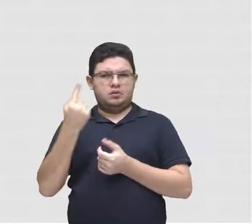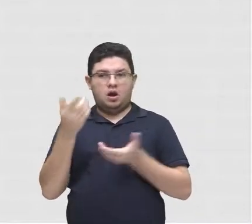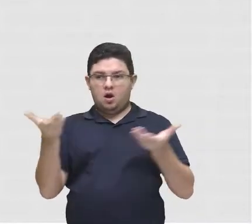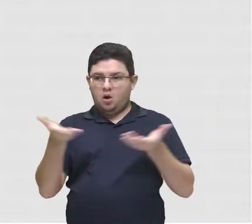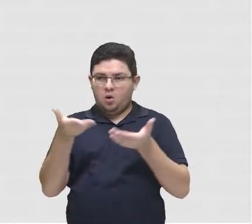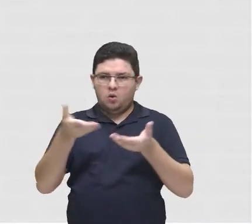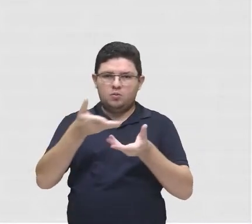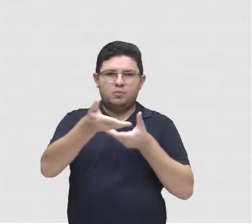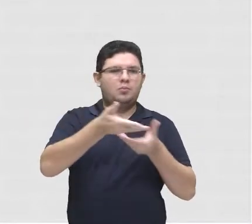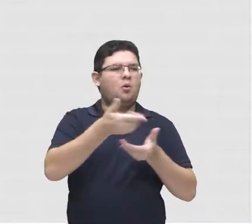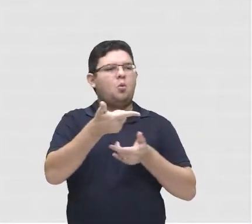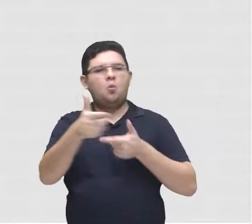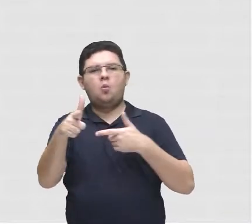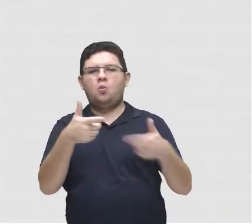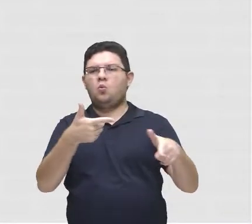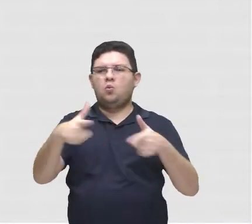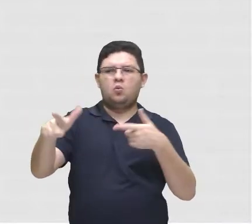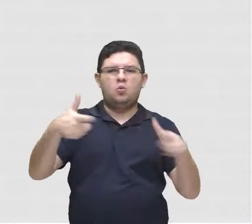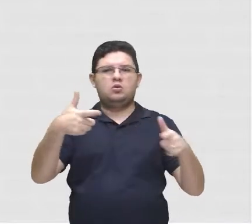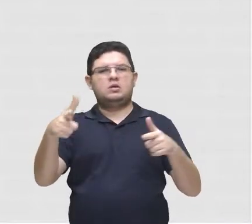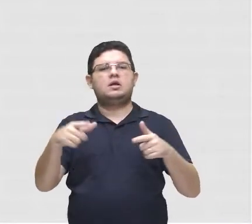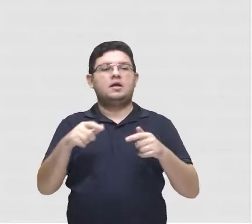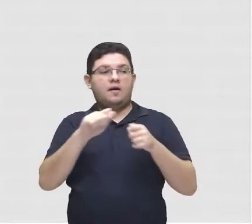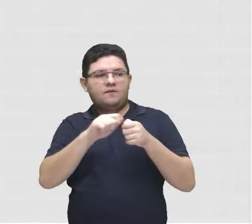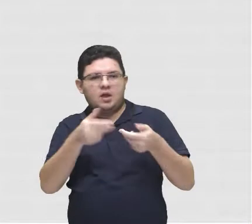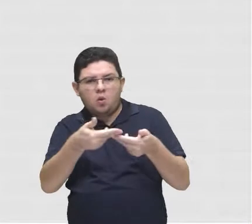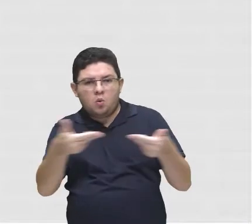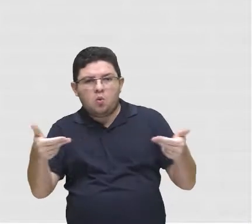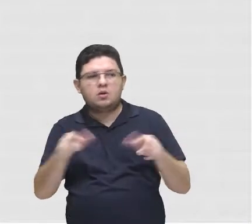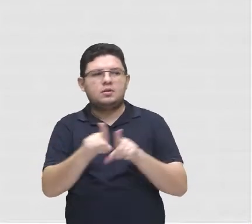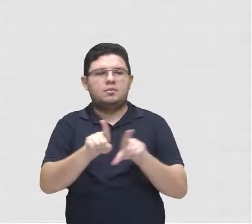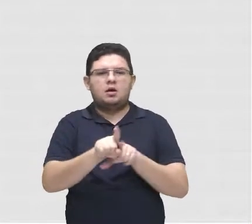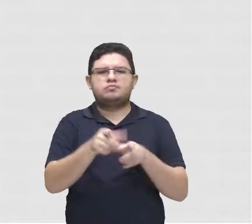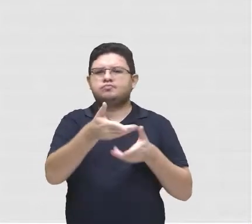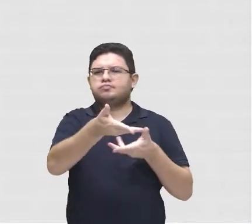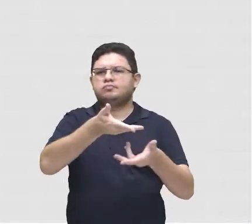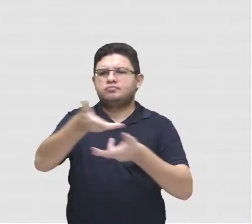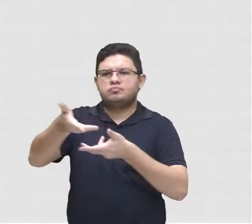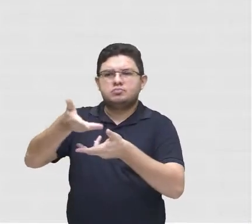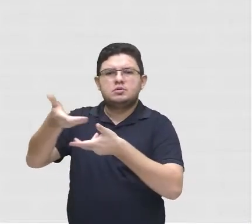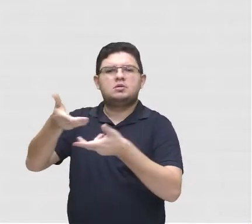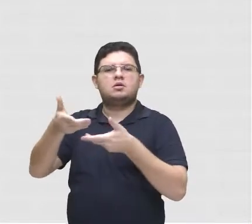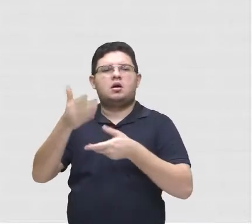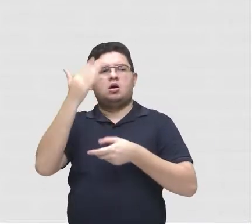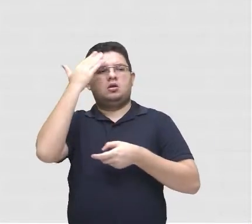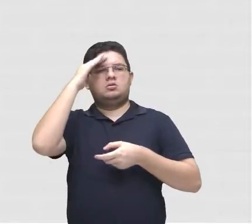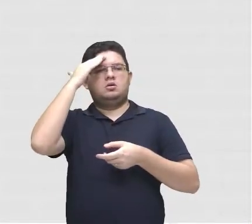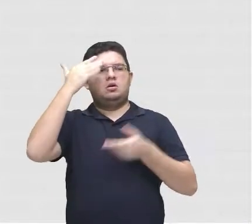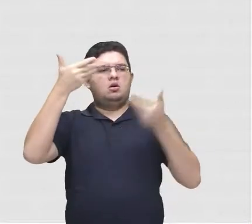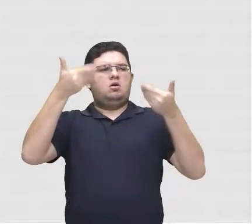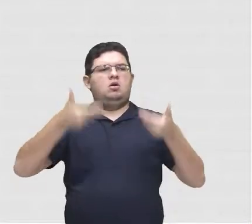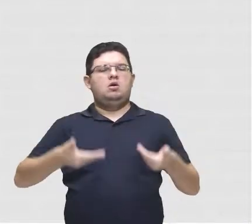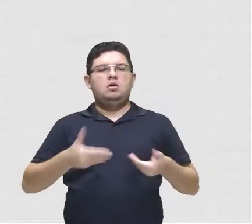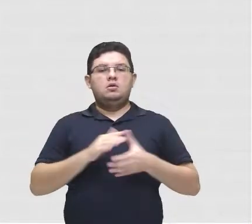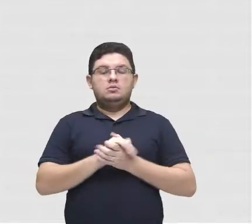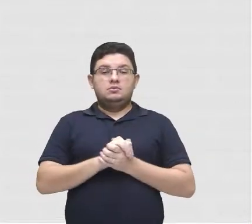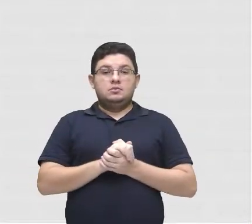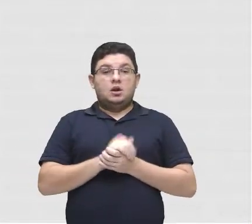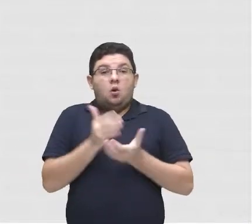fazer todas essas atividades e a descobrir o seu entorno. Quando ele começa na escola a aprender e a realizar